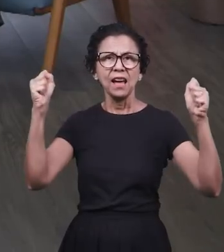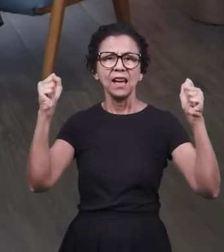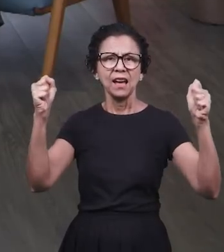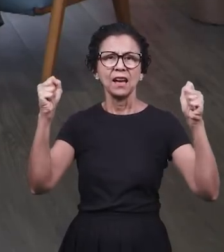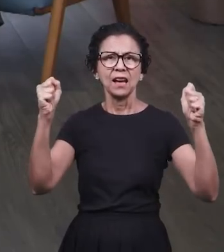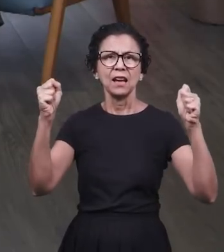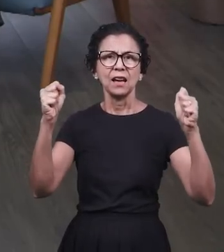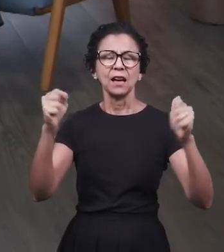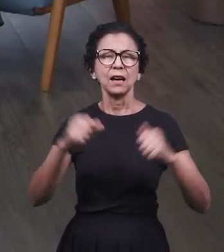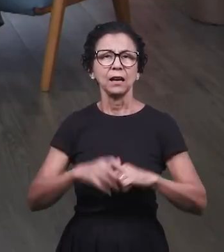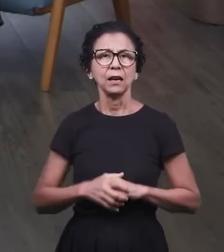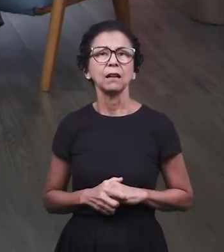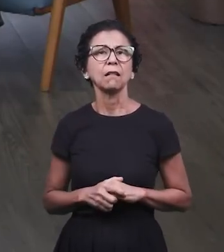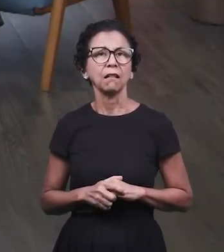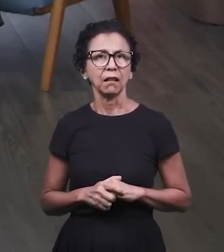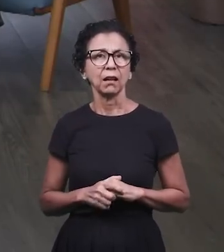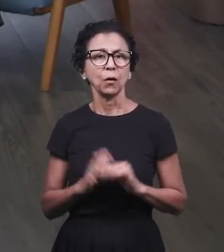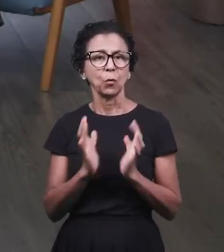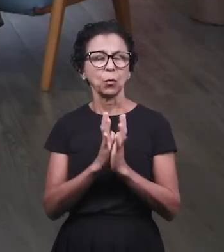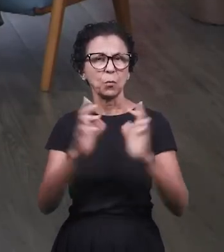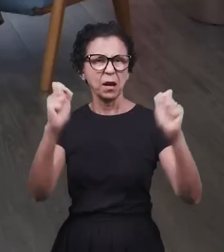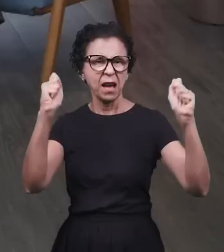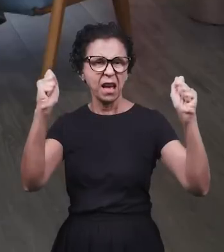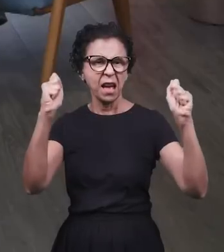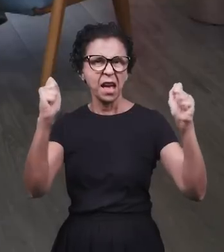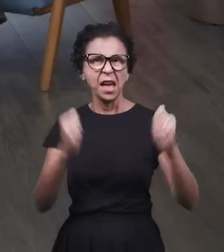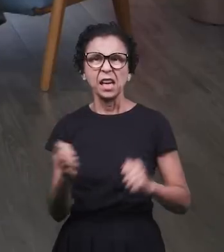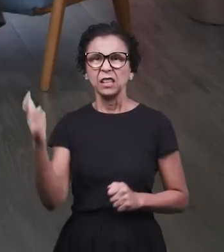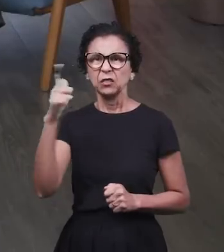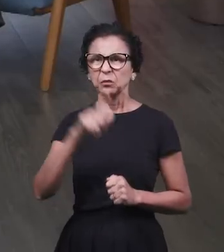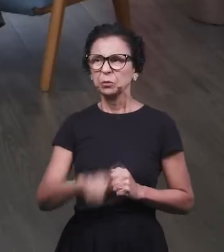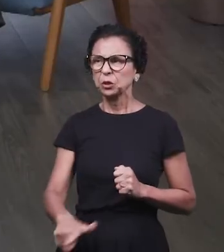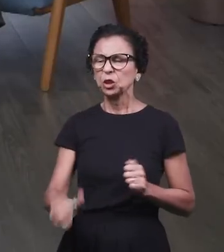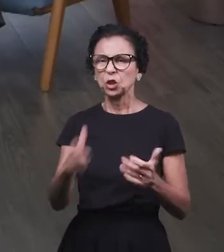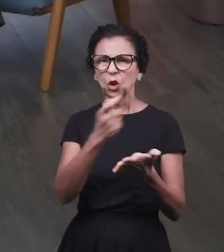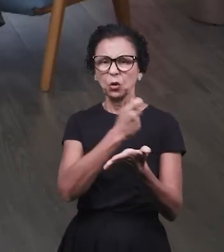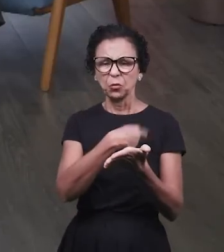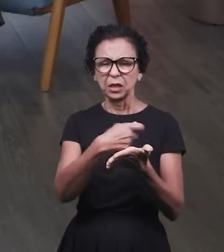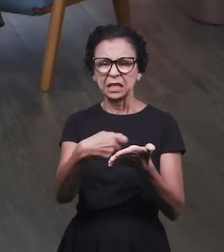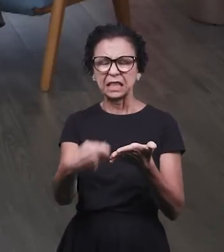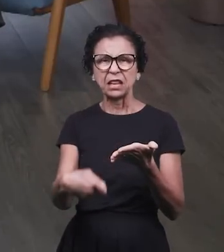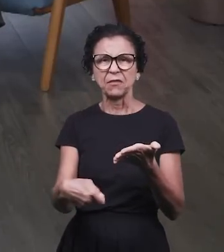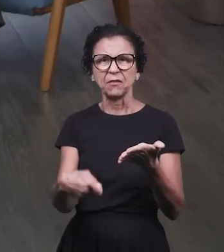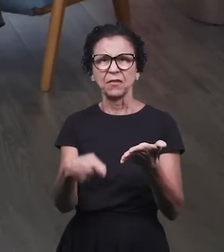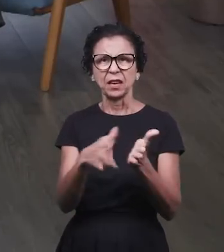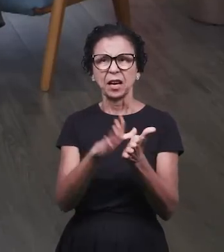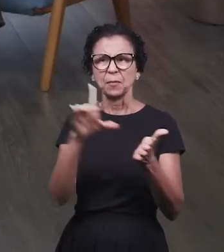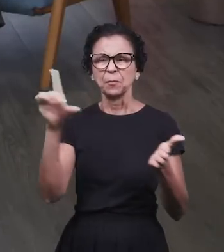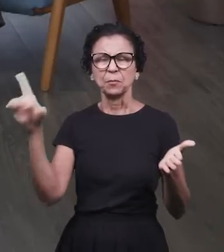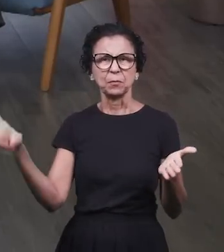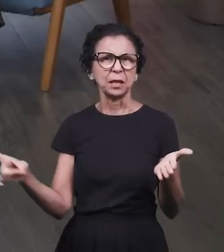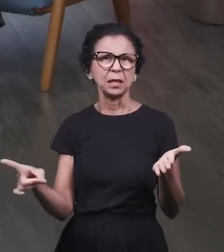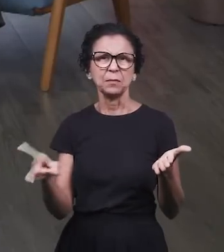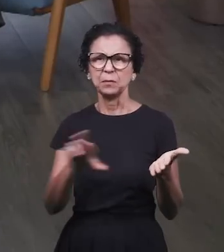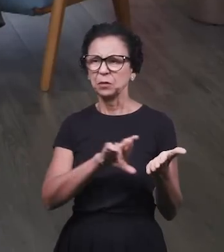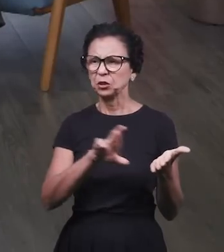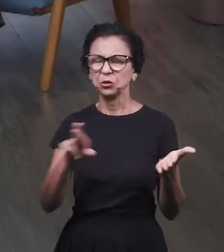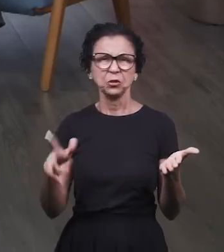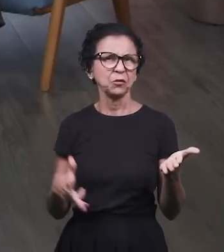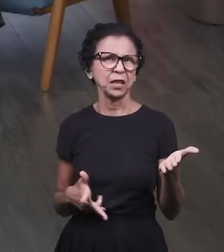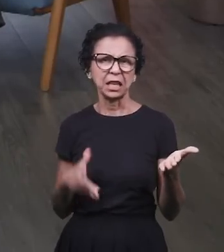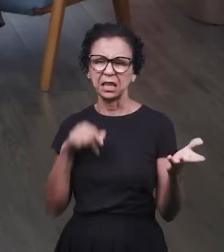sentido de reeditar a Bíblia. Reinterpretação bíblica. A reinterpretação isso bíblica. mesmo. Já